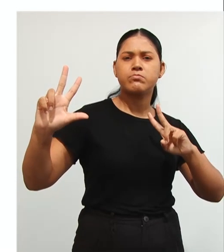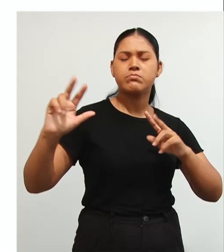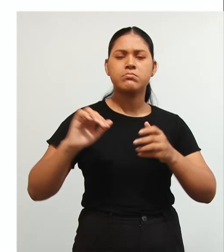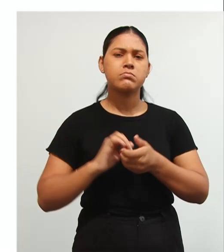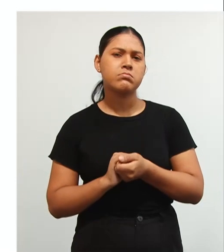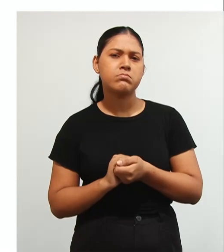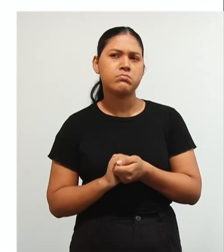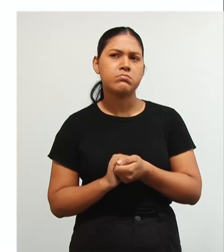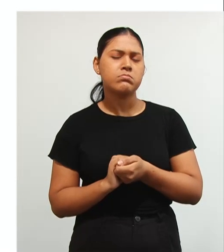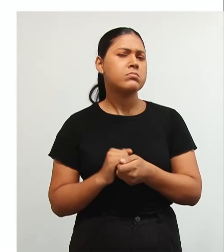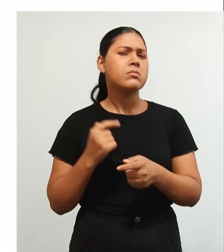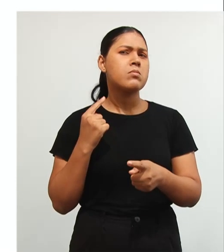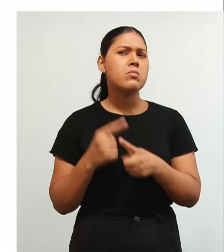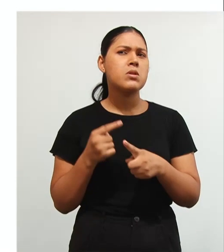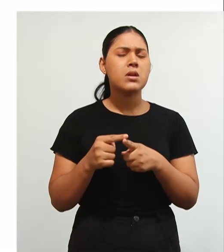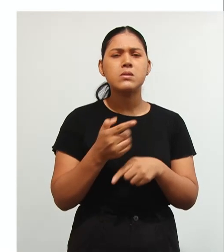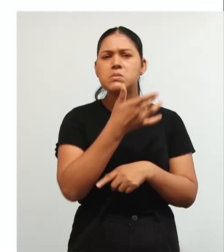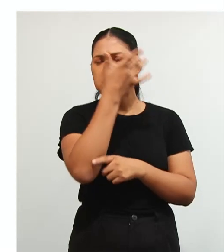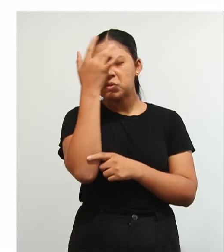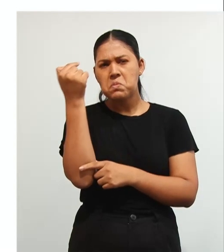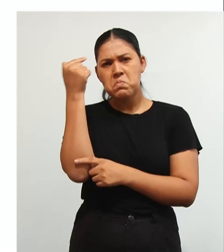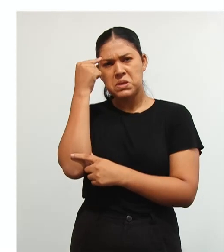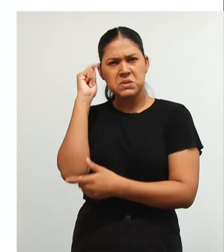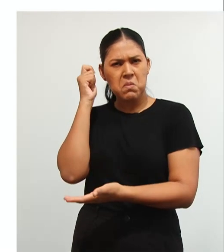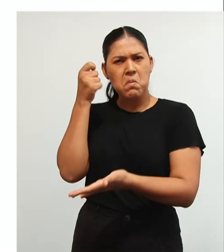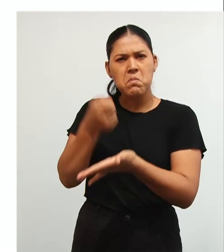acham que pagamos muitos impostos no Brasil, né?